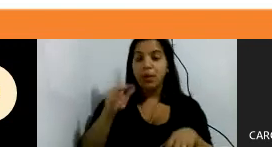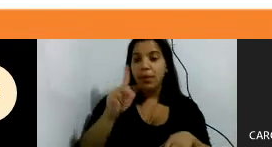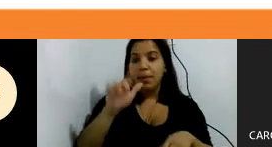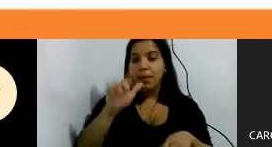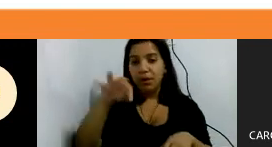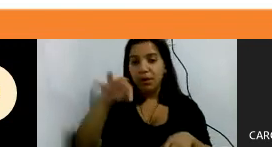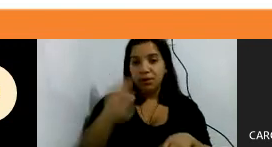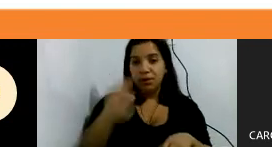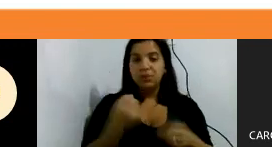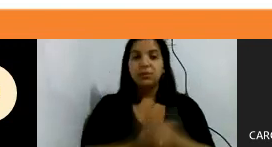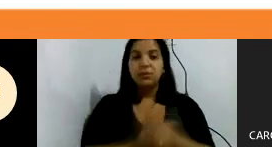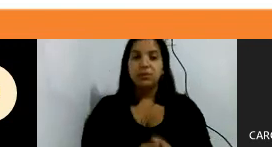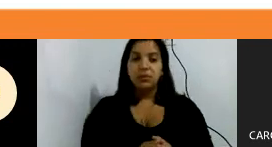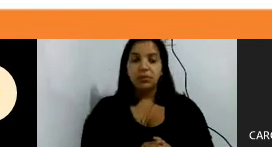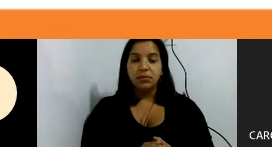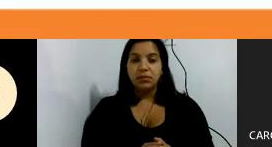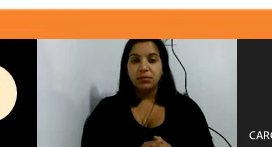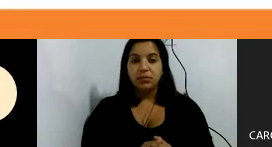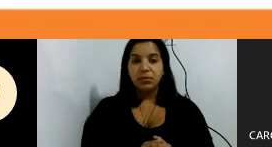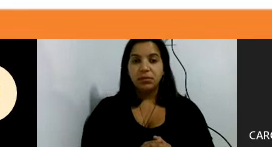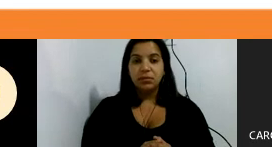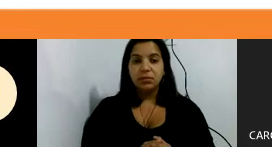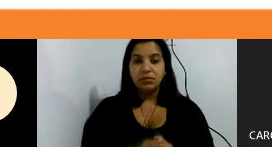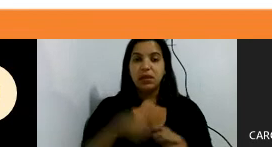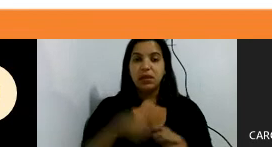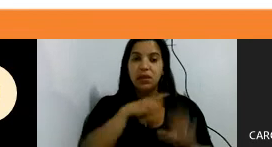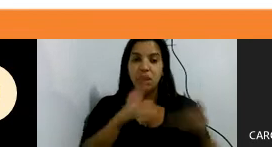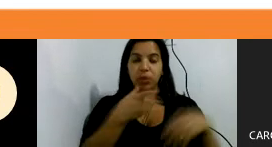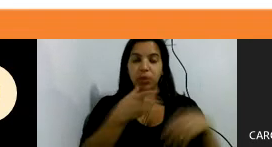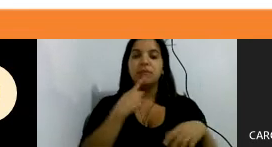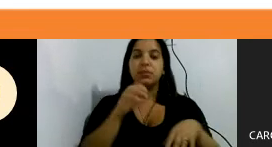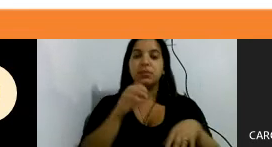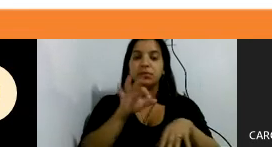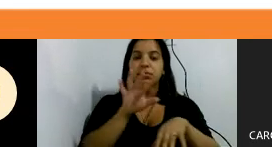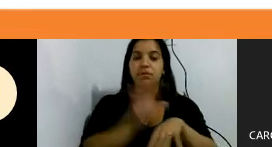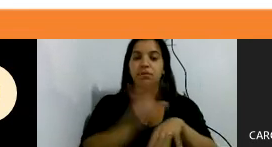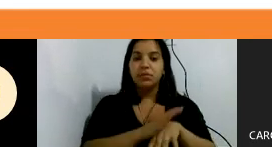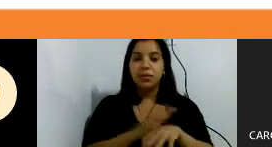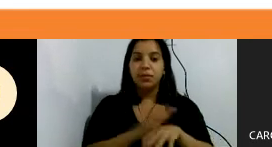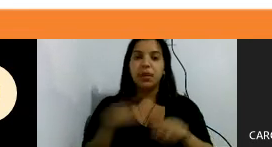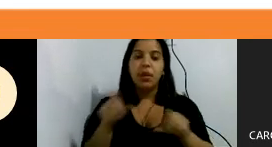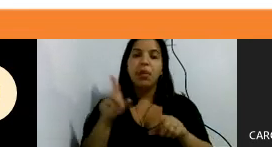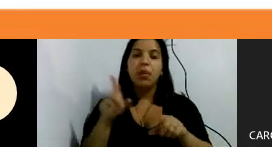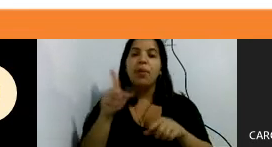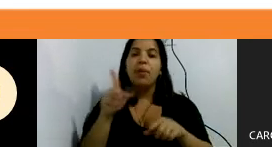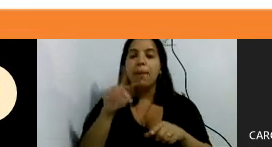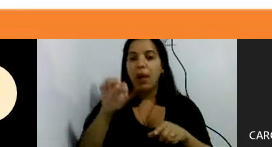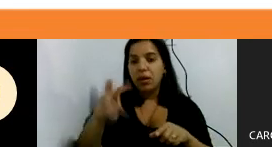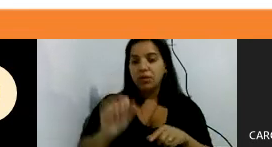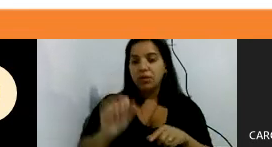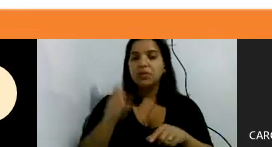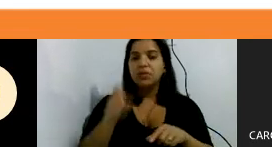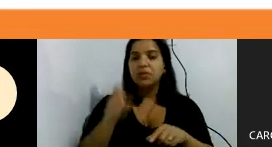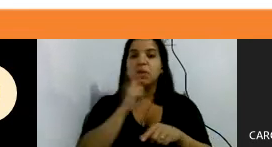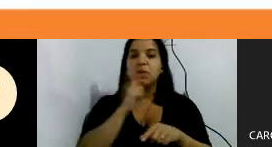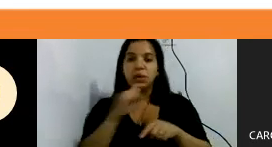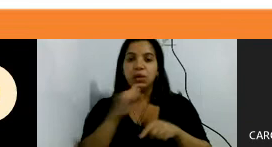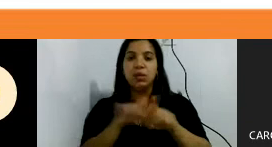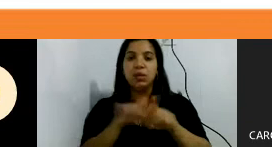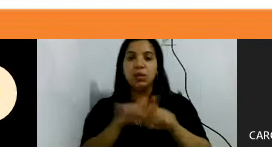gente pode obter o concentrado de plaqueta, o plasma fresco congelado e o plasma de 24